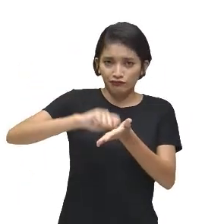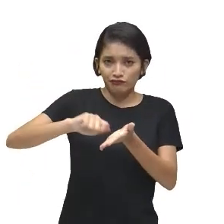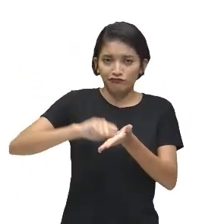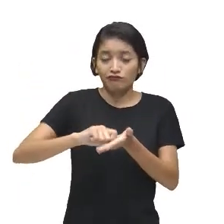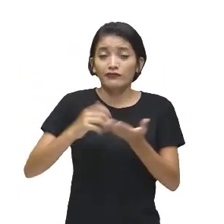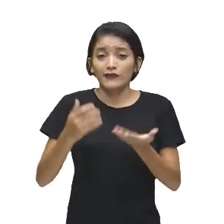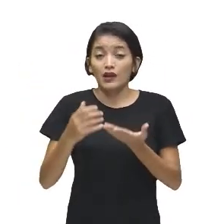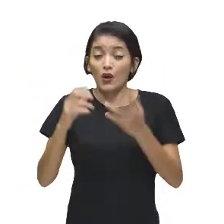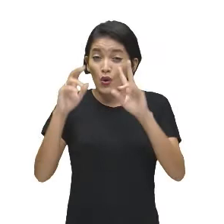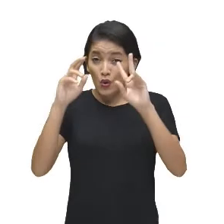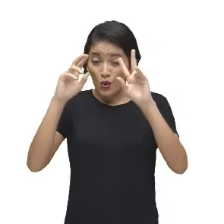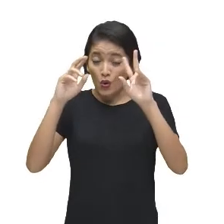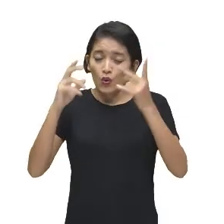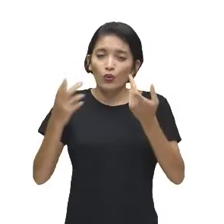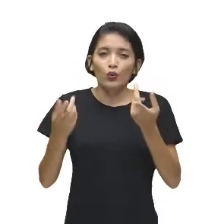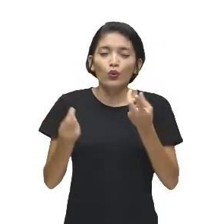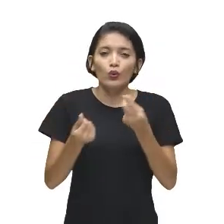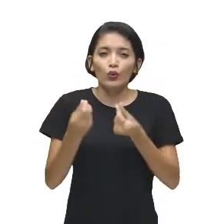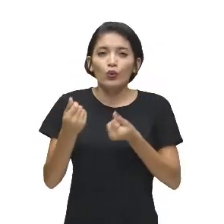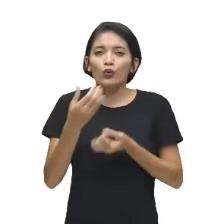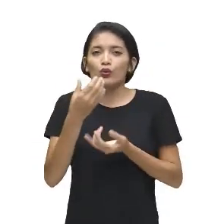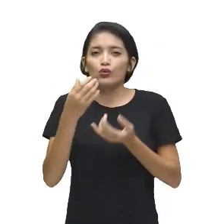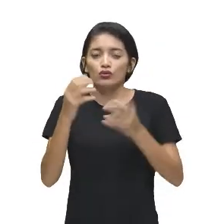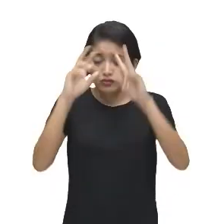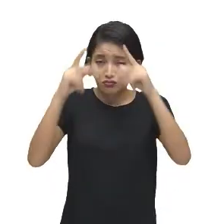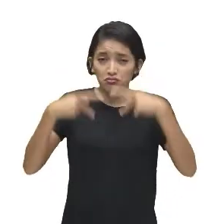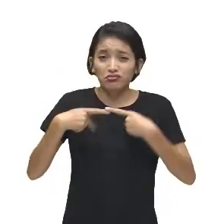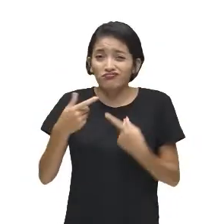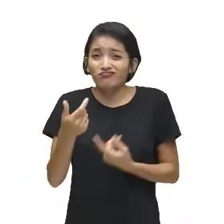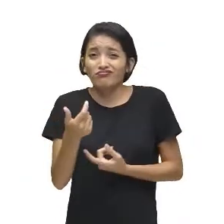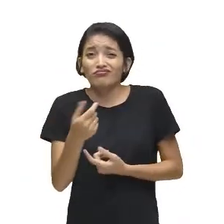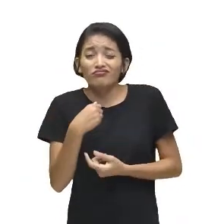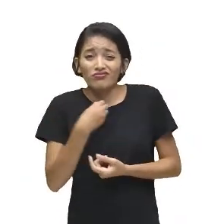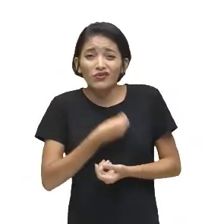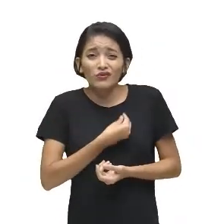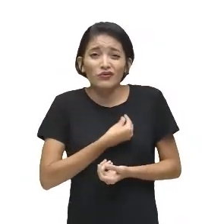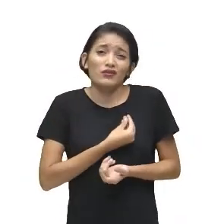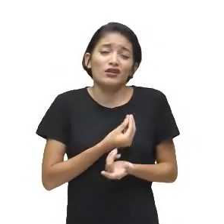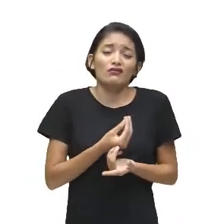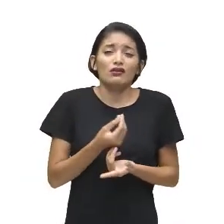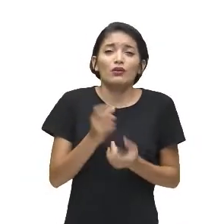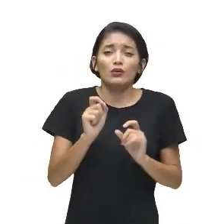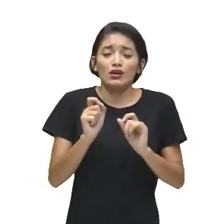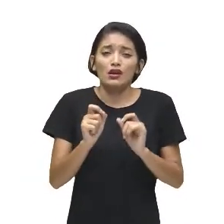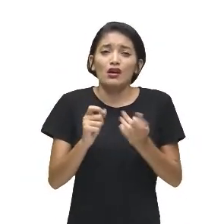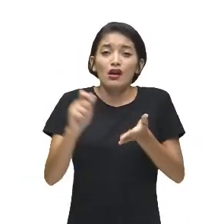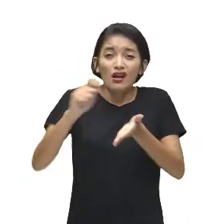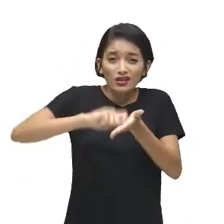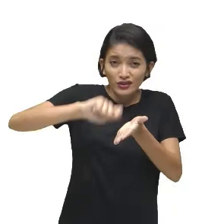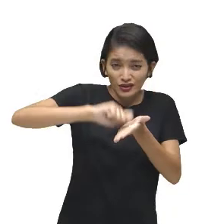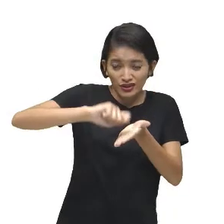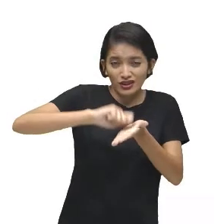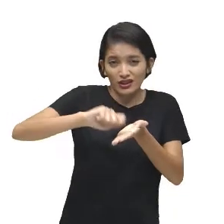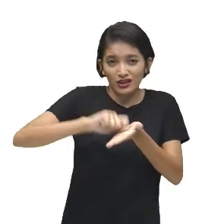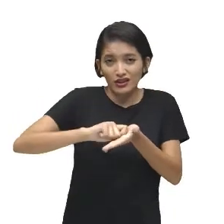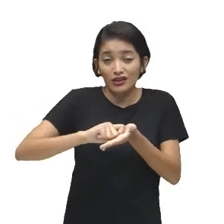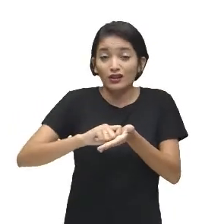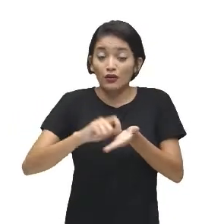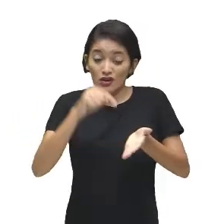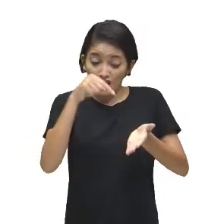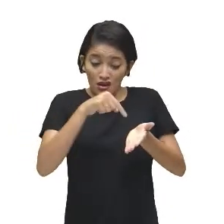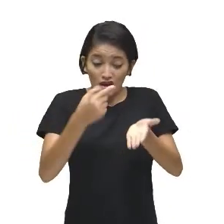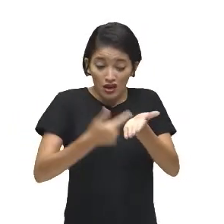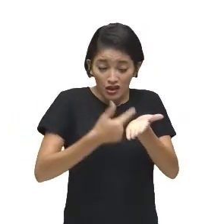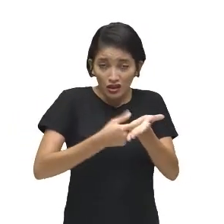vive sem símbolos, sem ritos, sem estruturas divisíveis. Os ritos unem os homens de